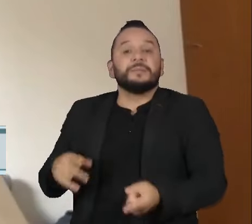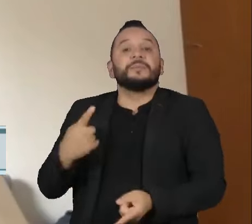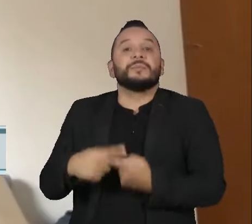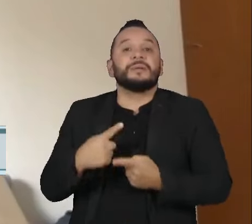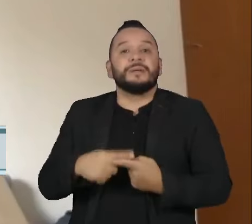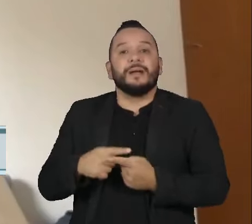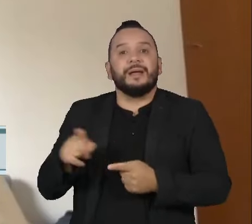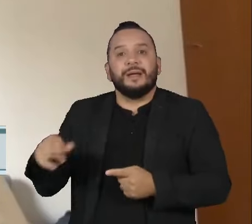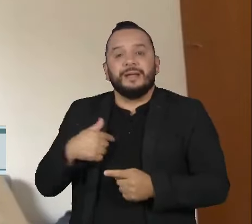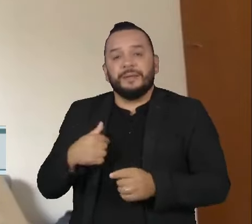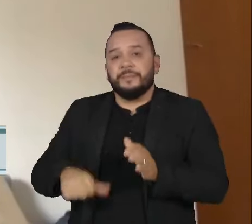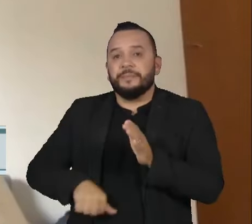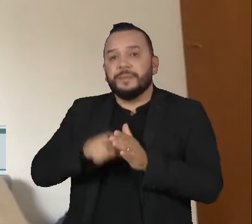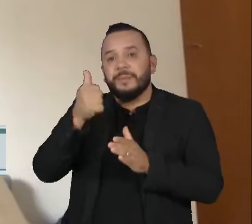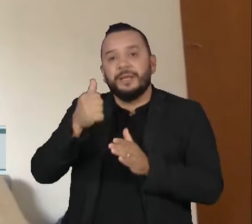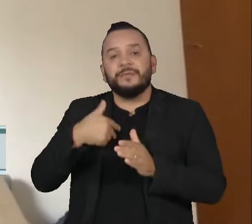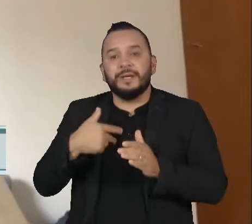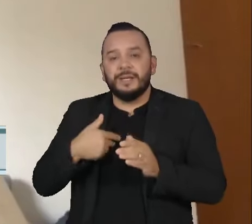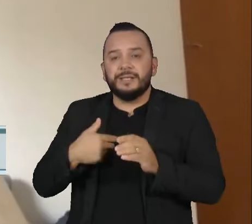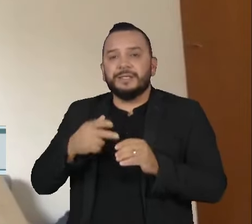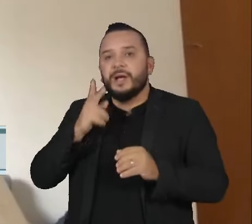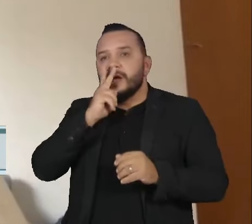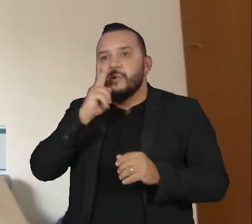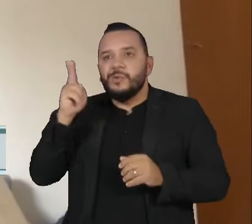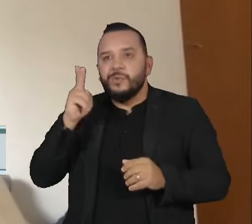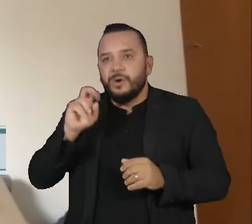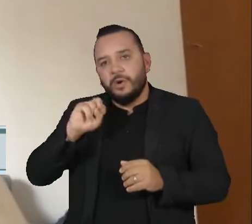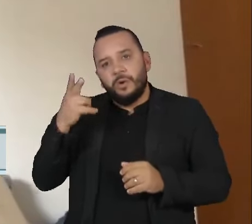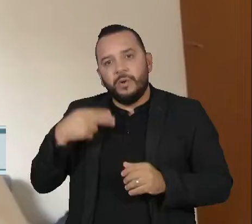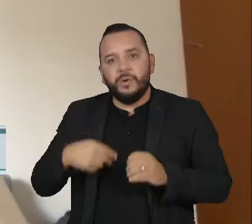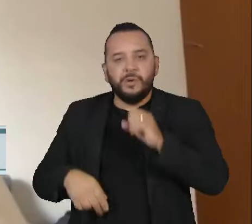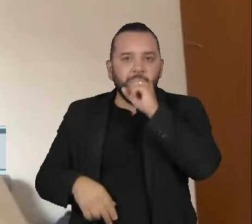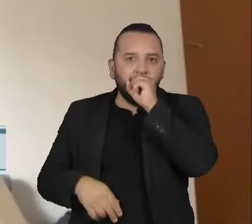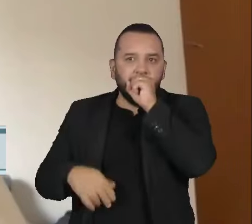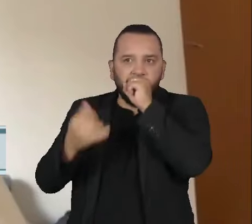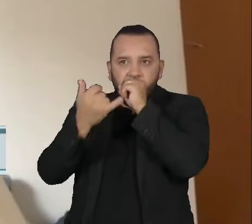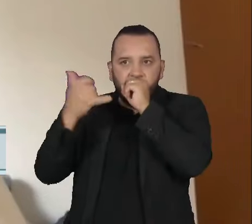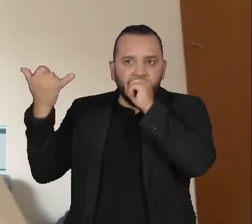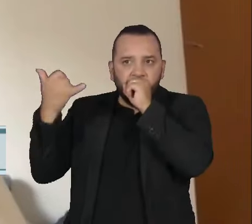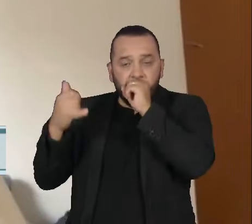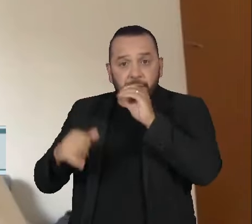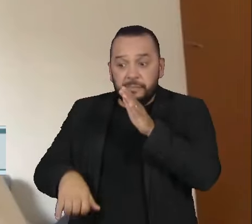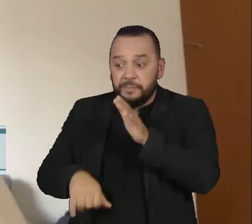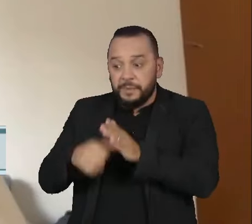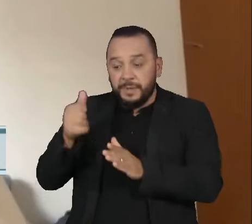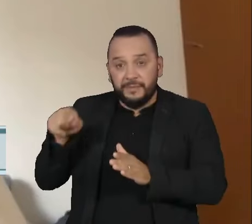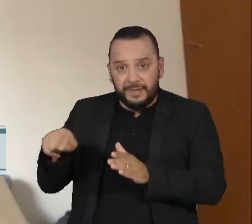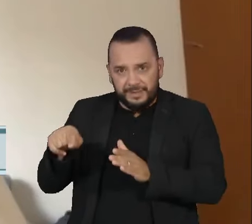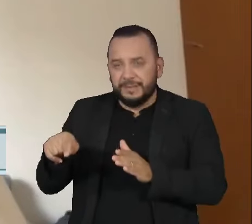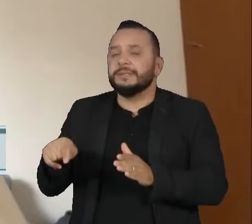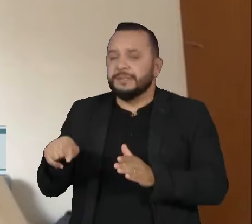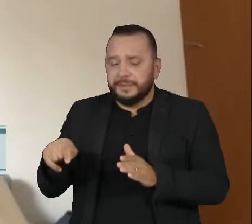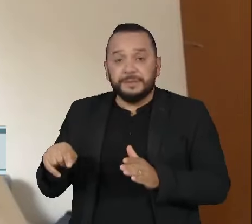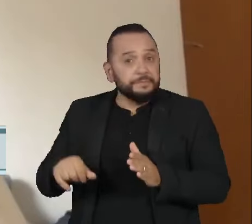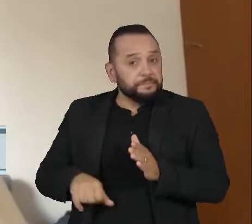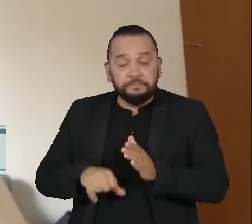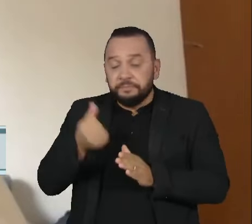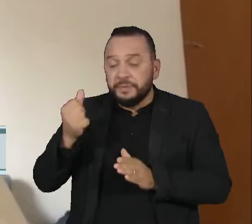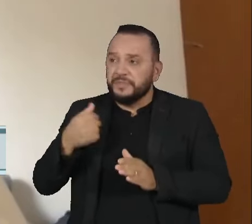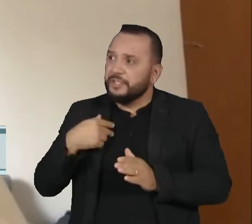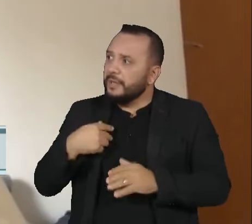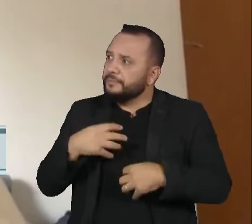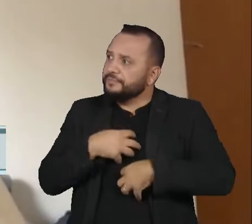experimenta a primeira vez o cigarro, seja cigarro comum, assim como a gente acredita que para o cigarro eletrônico vai ser da mesma